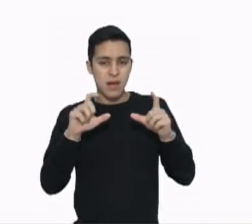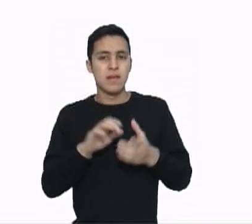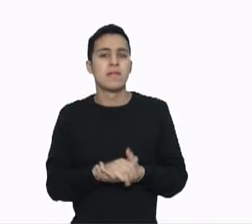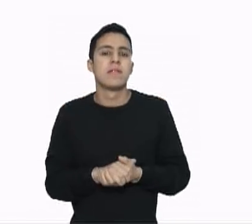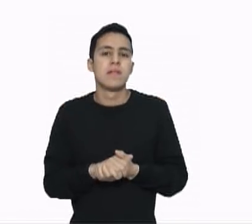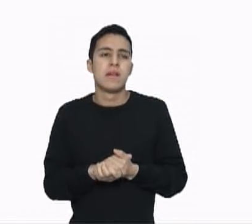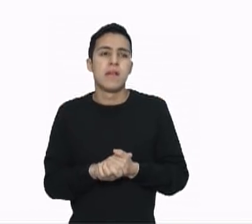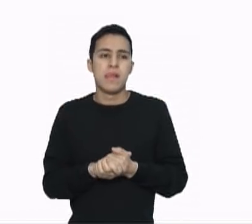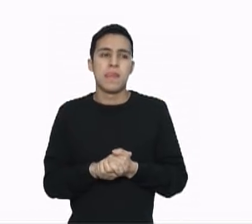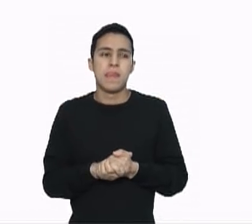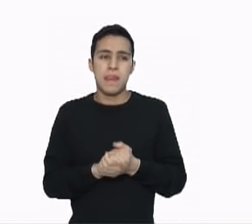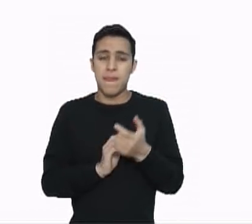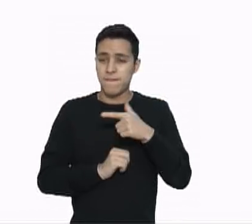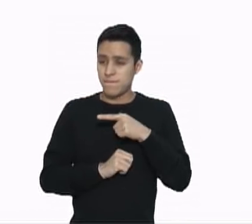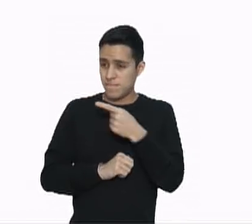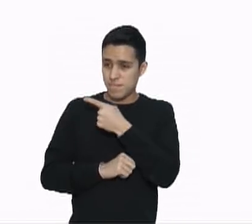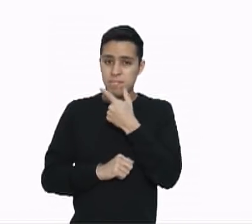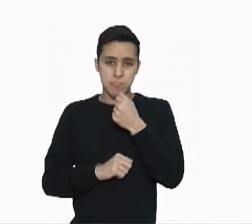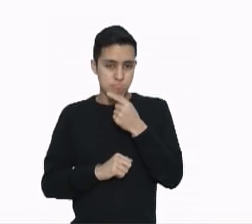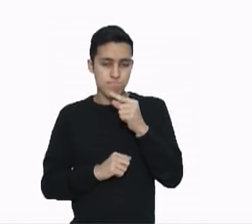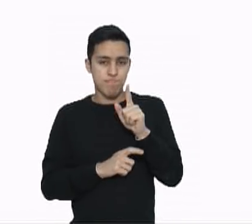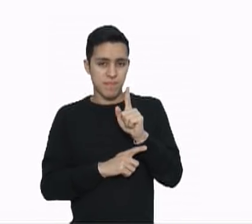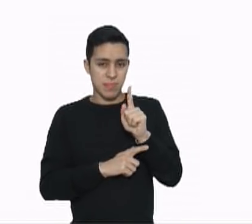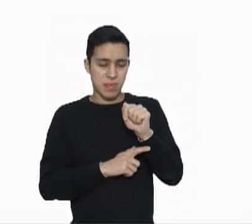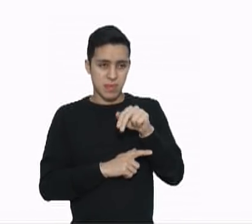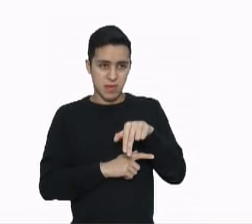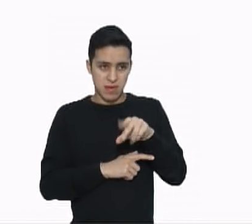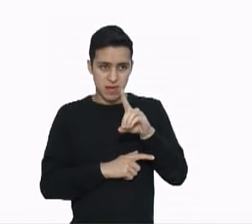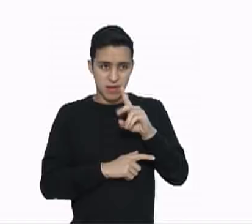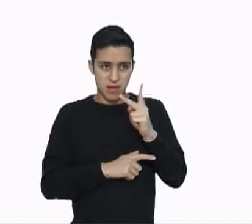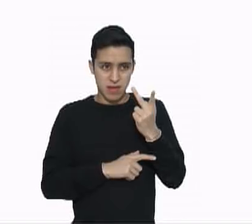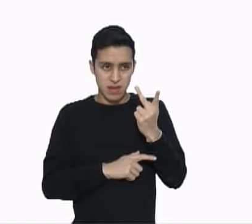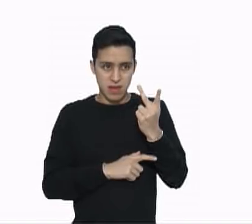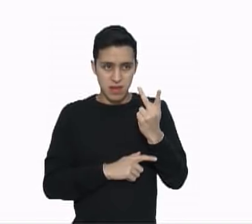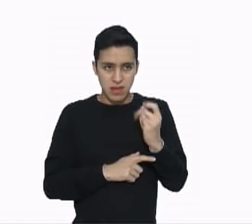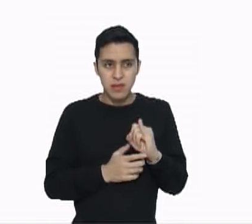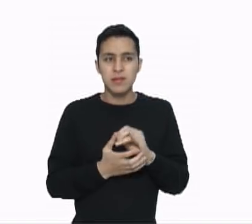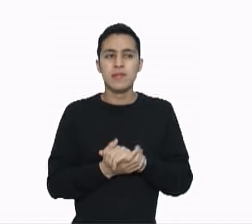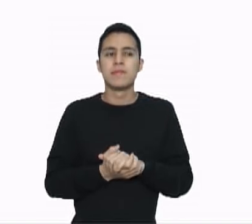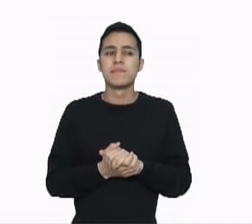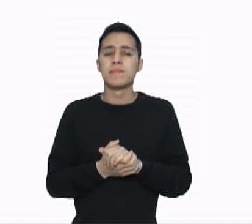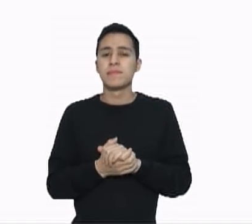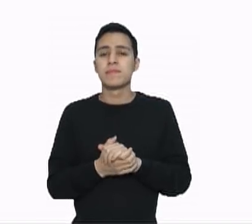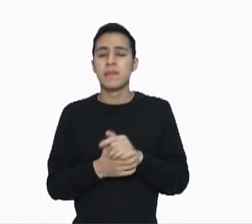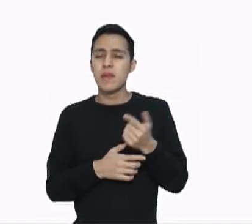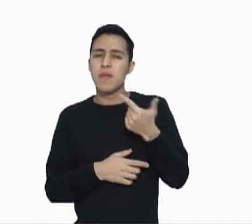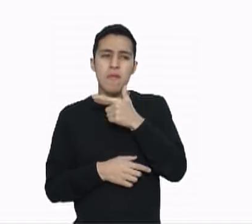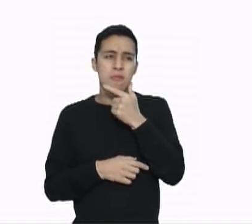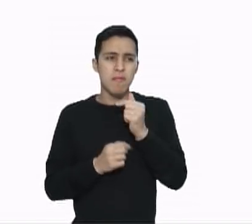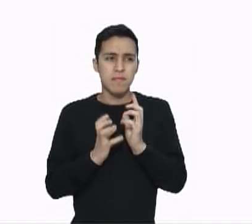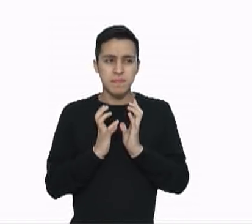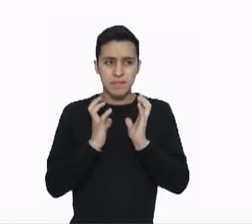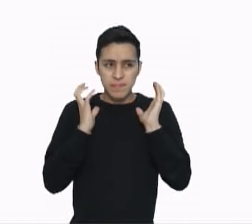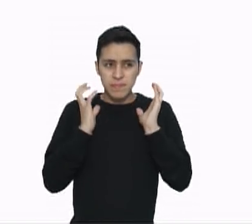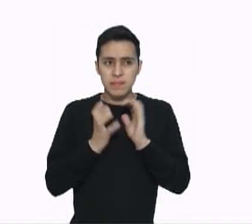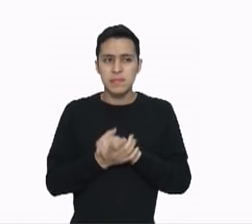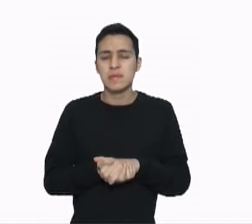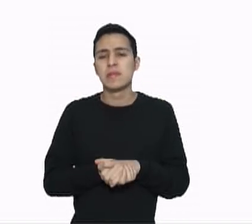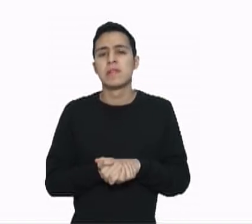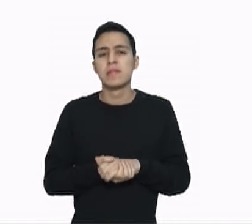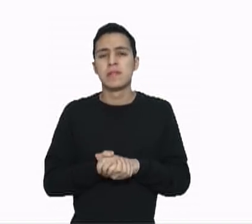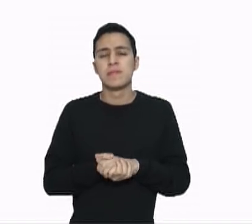À direita você tem ali o Gandhi, que você já conhece, ali de óculos. E à esquerda, Rabindranath